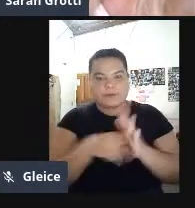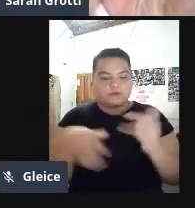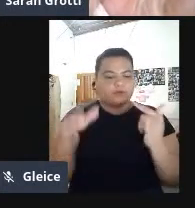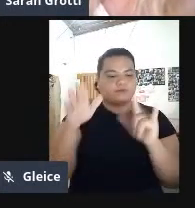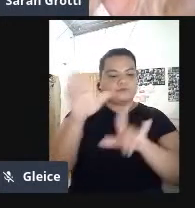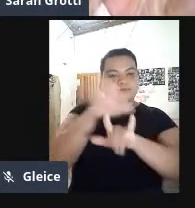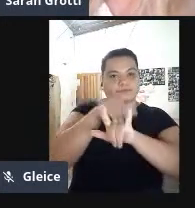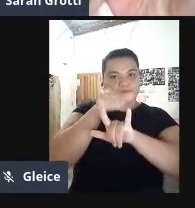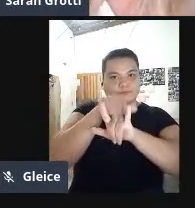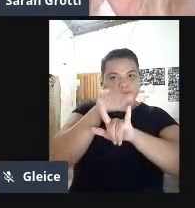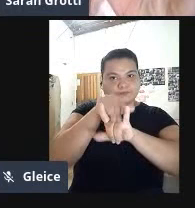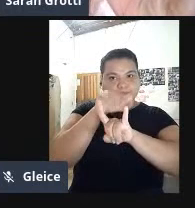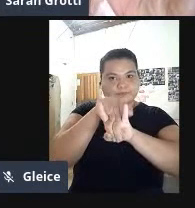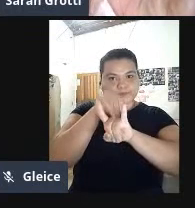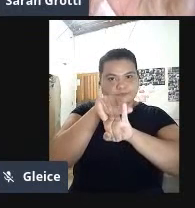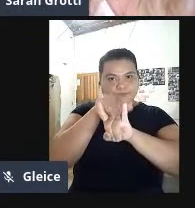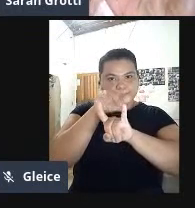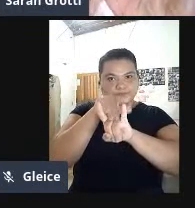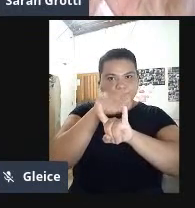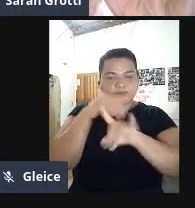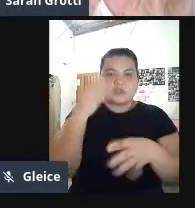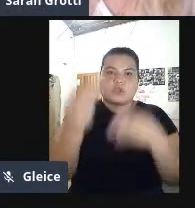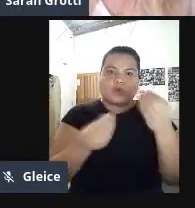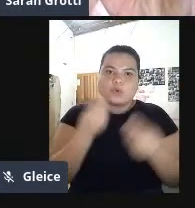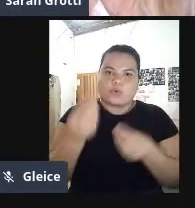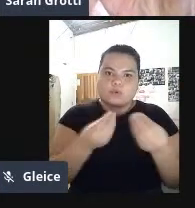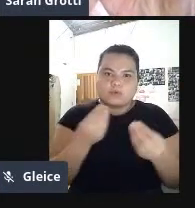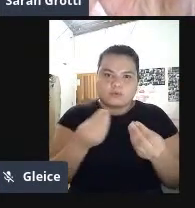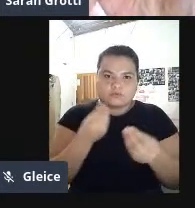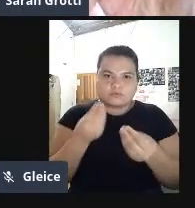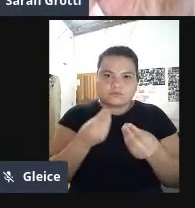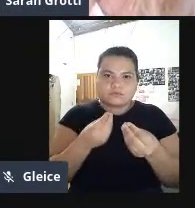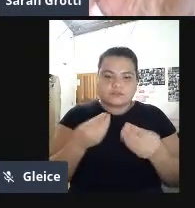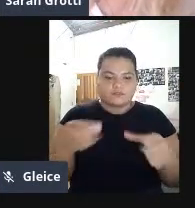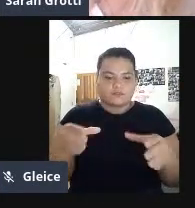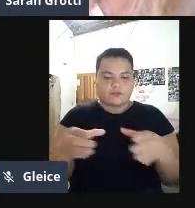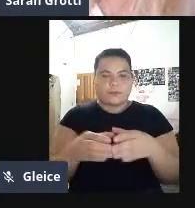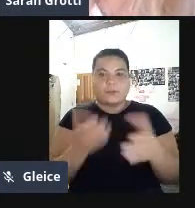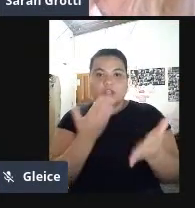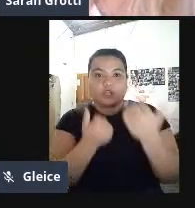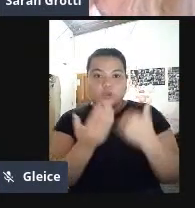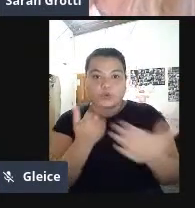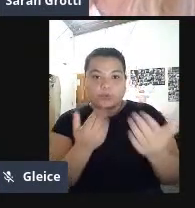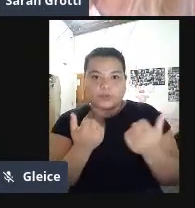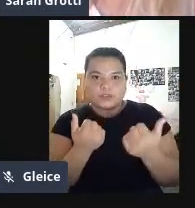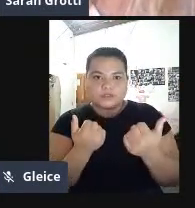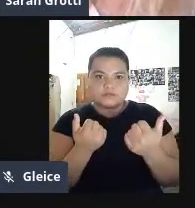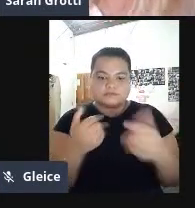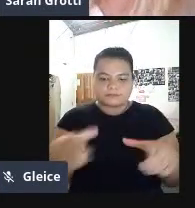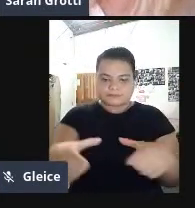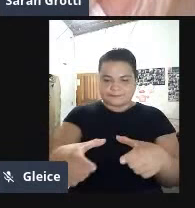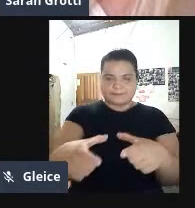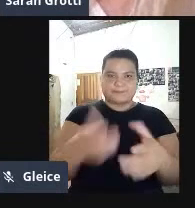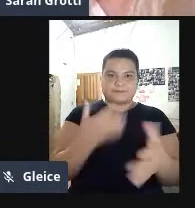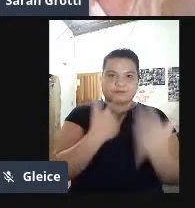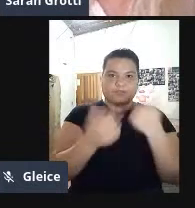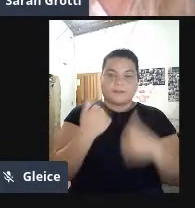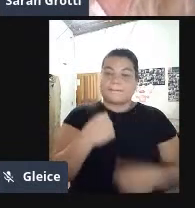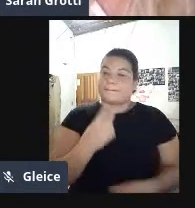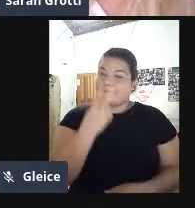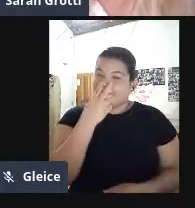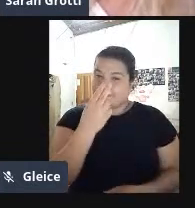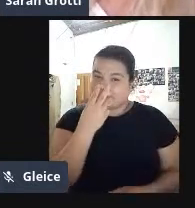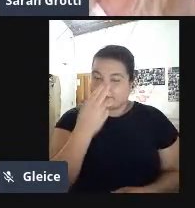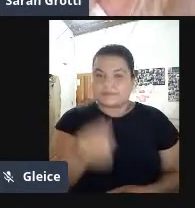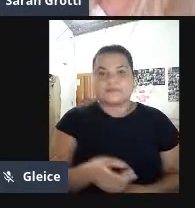lúdica de como montar um prato vegetariano, o que é muito parecido, né, para quem come carne também, porque